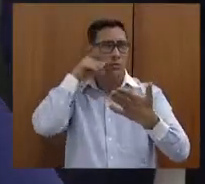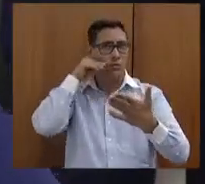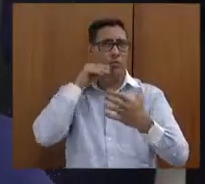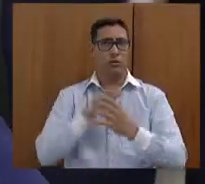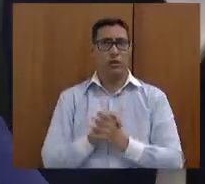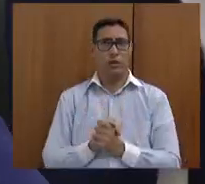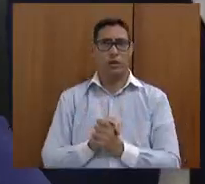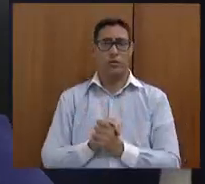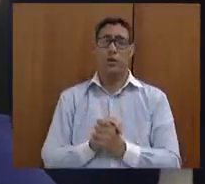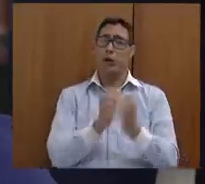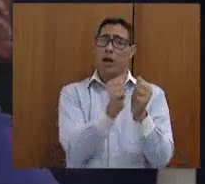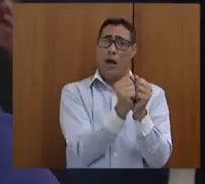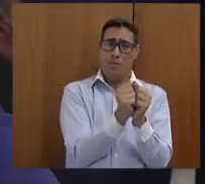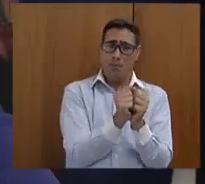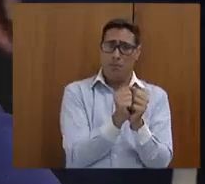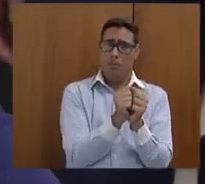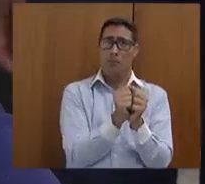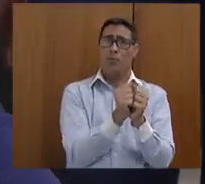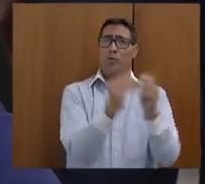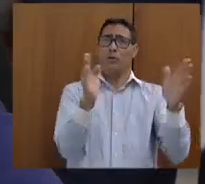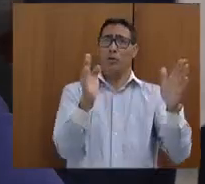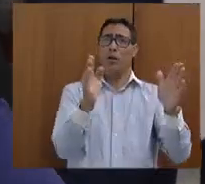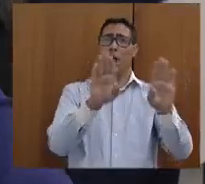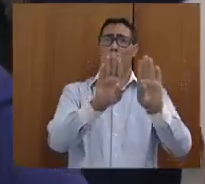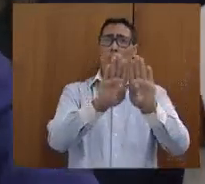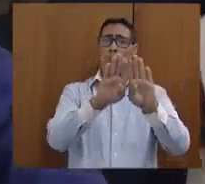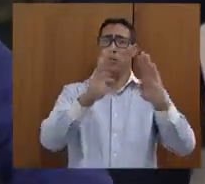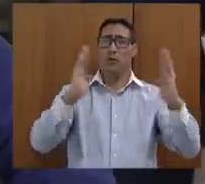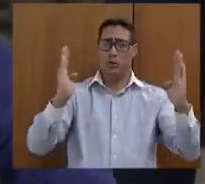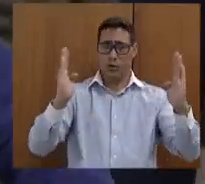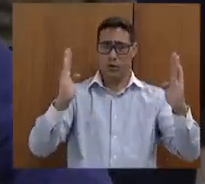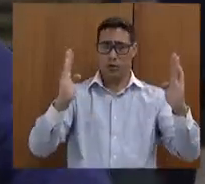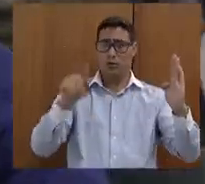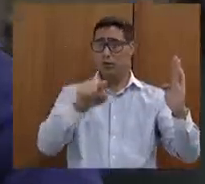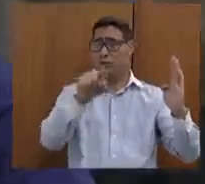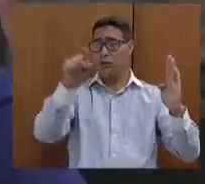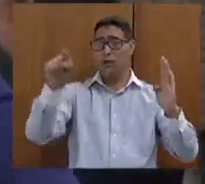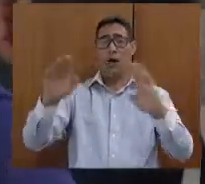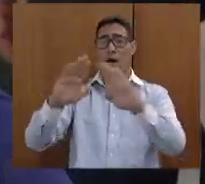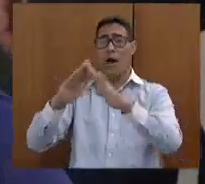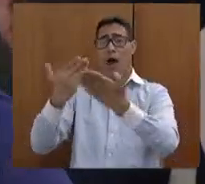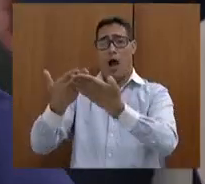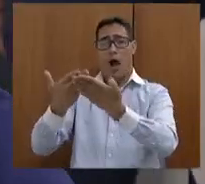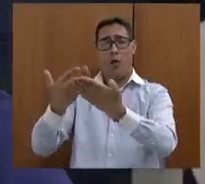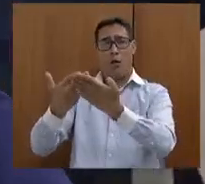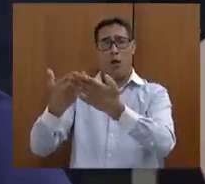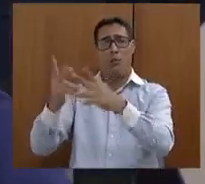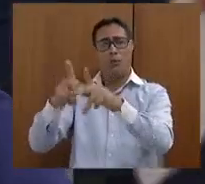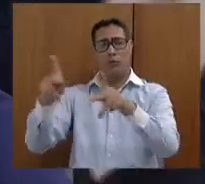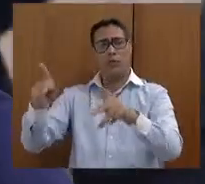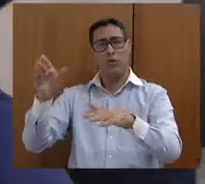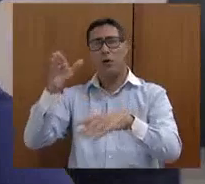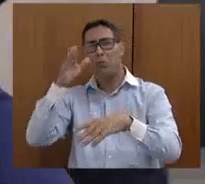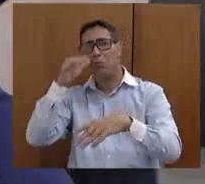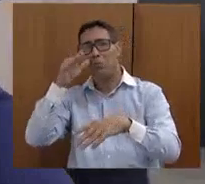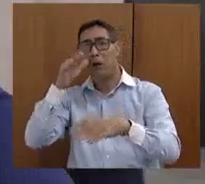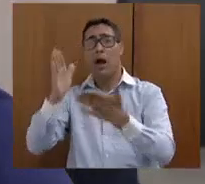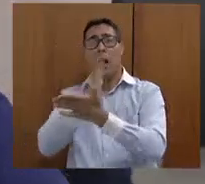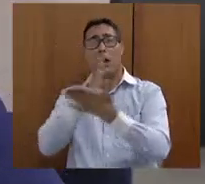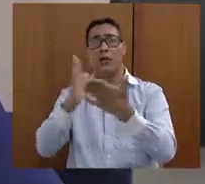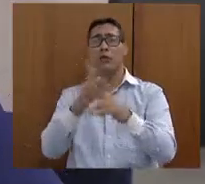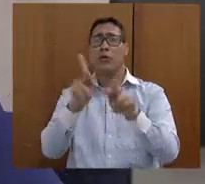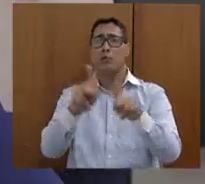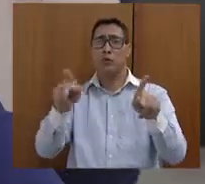desde a abertura do portão desde a aula do professor que é vista e às vezes o professor vê um estudante que tá mais